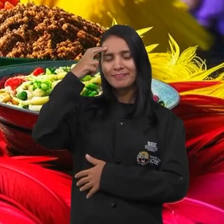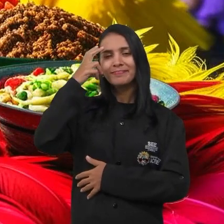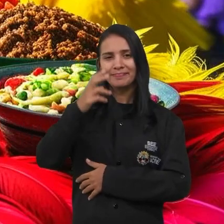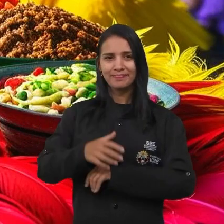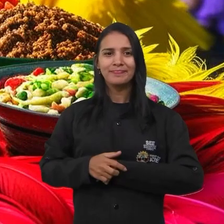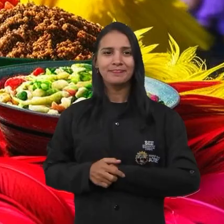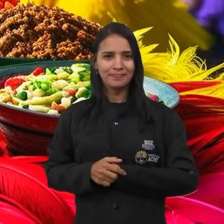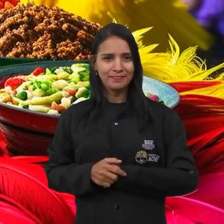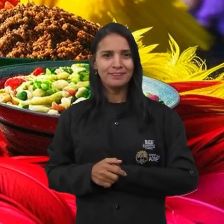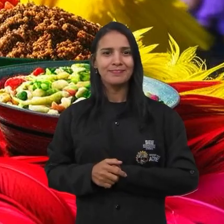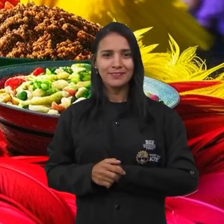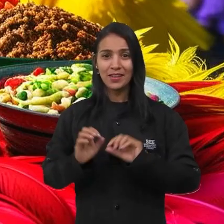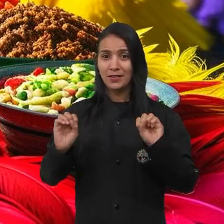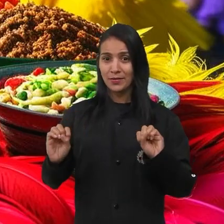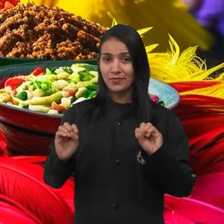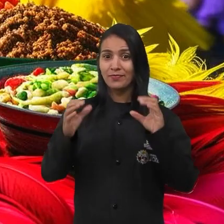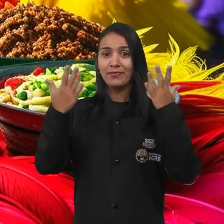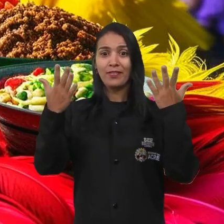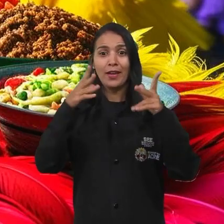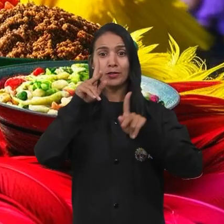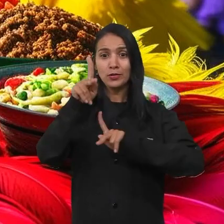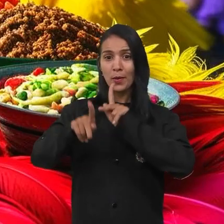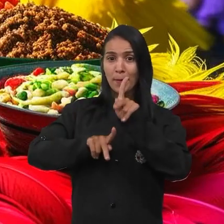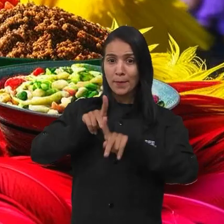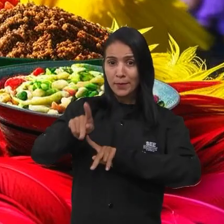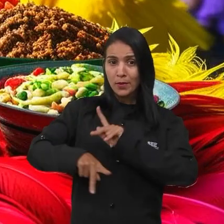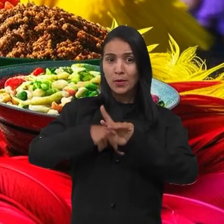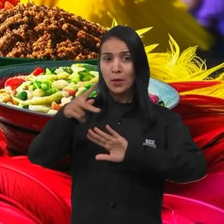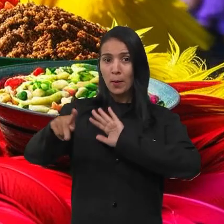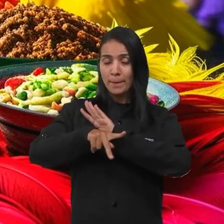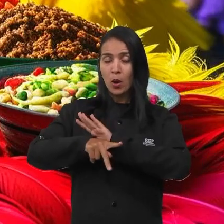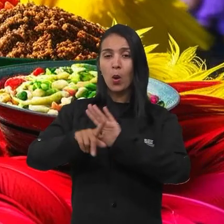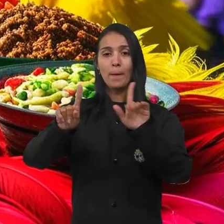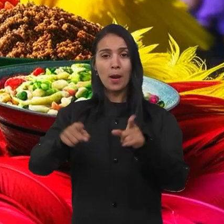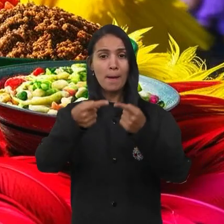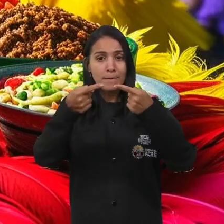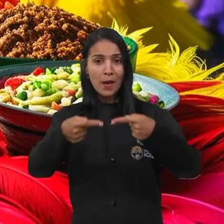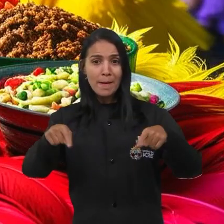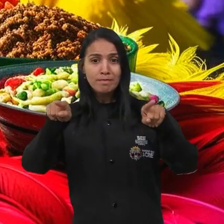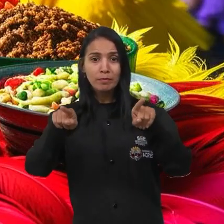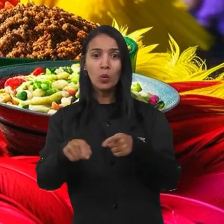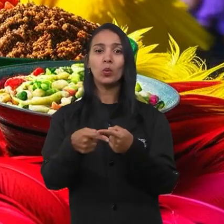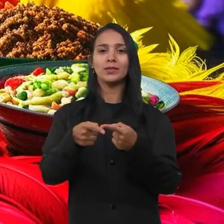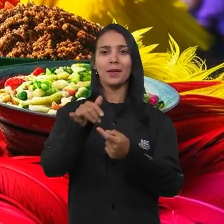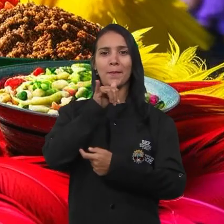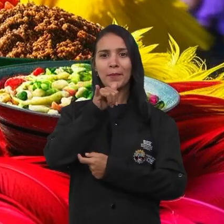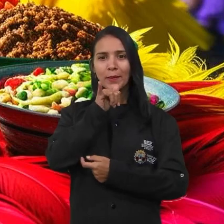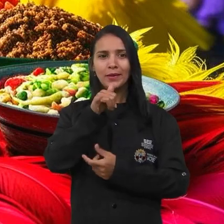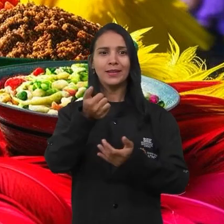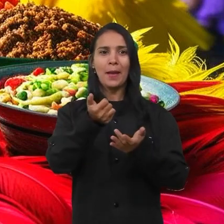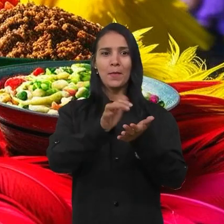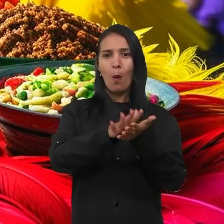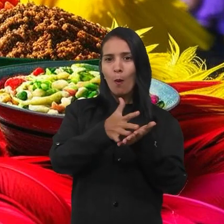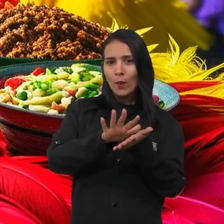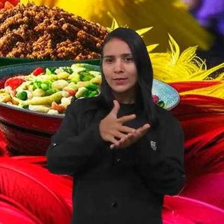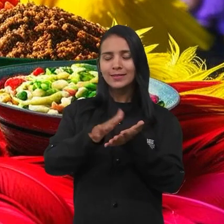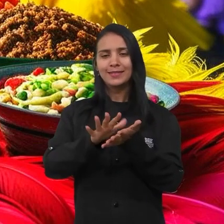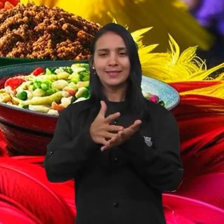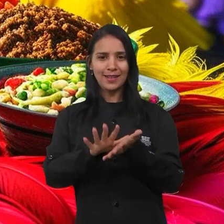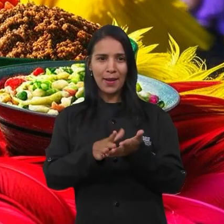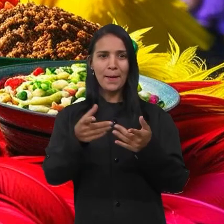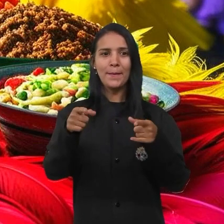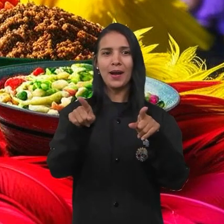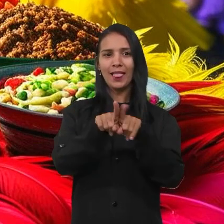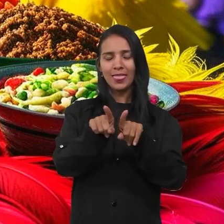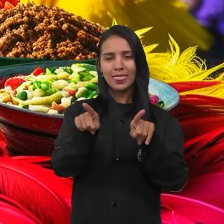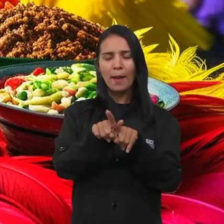tem como manifestação cultural festas populares, a música, que novamente é o caso do samba, a gente também tem aí